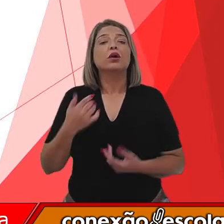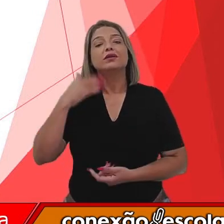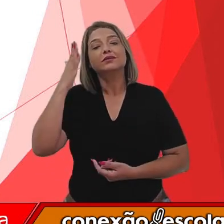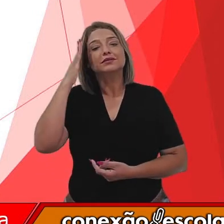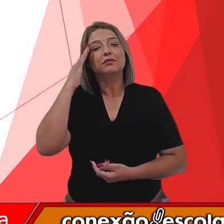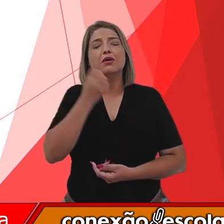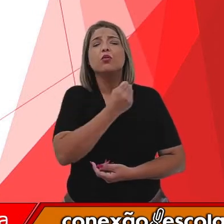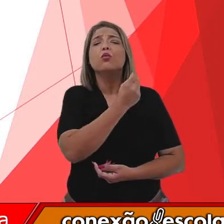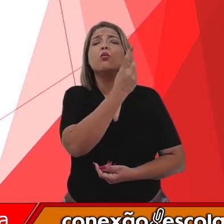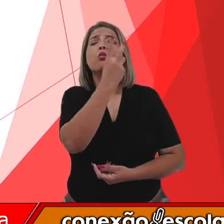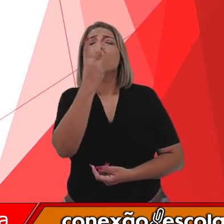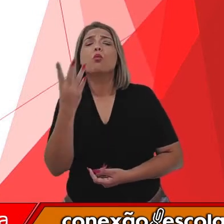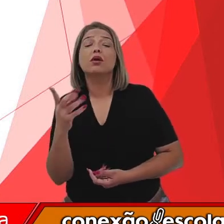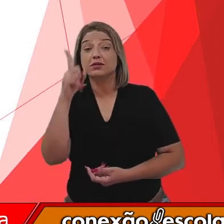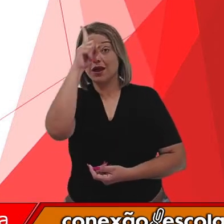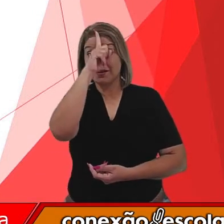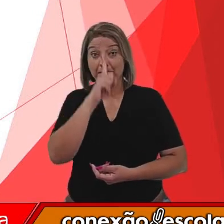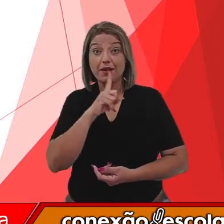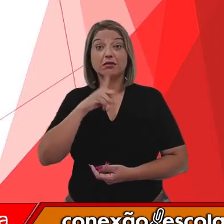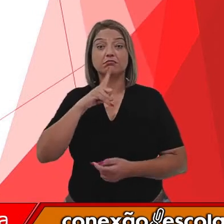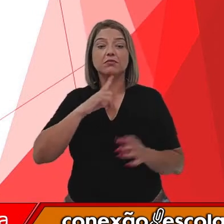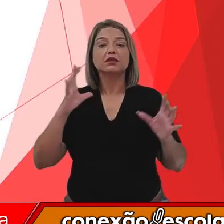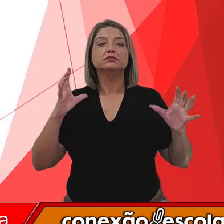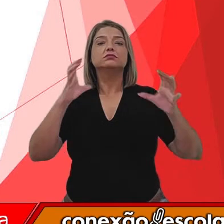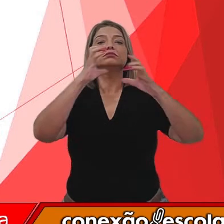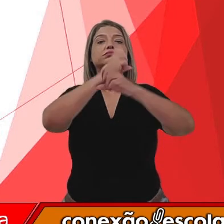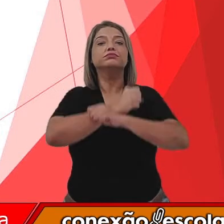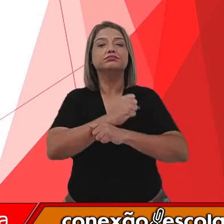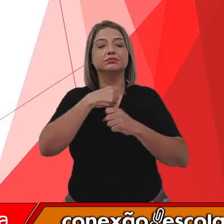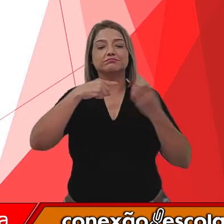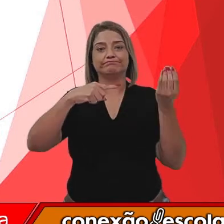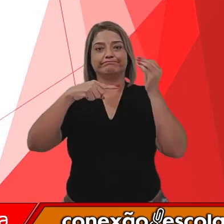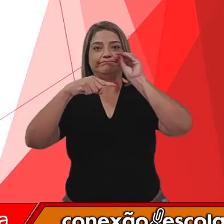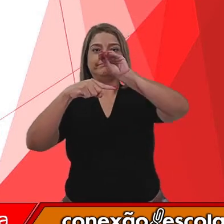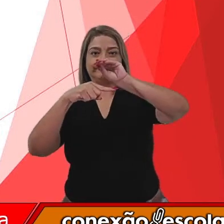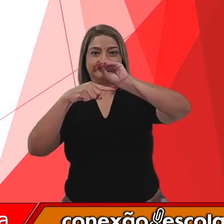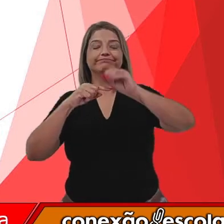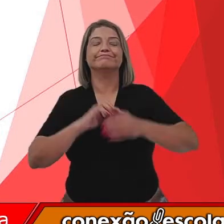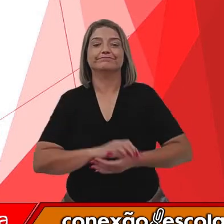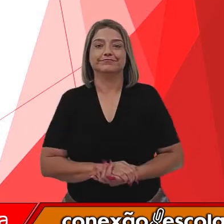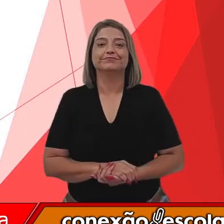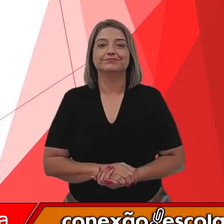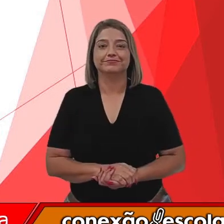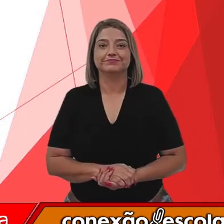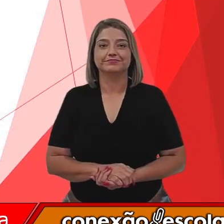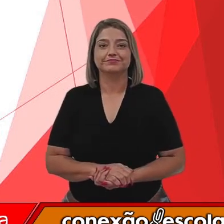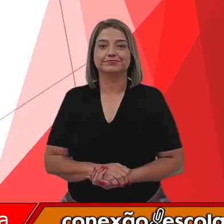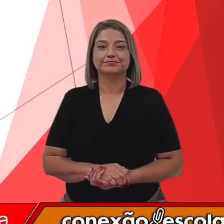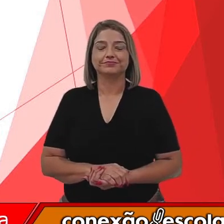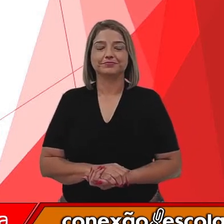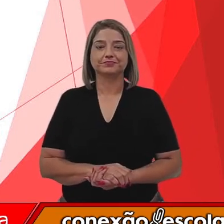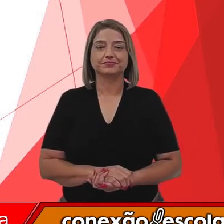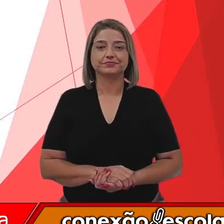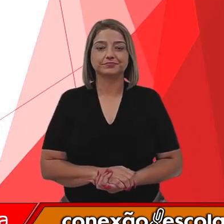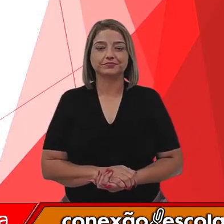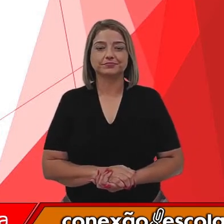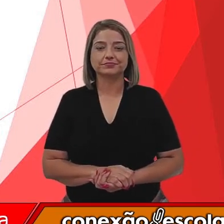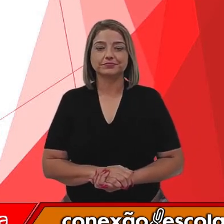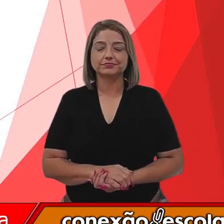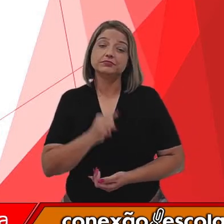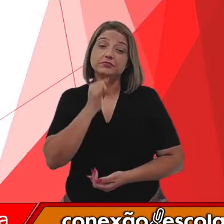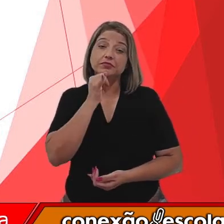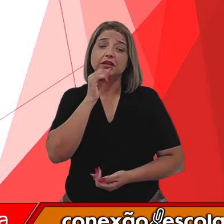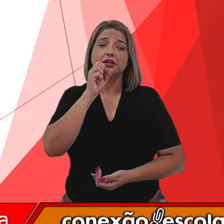que contar quantos cubinhos amarelos nós temos ao total aqui coloridos. Se a